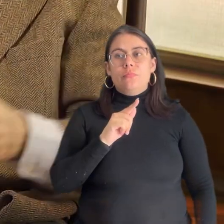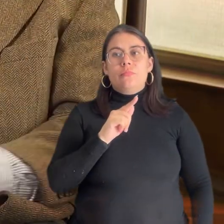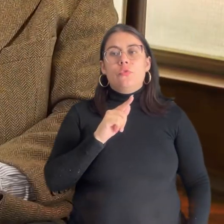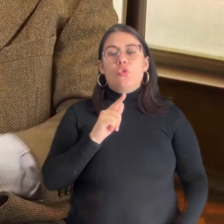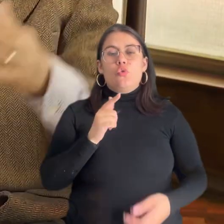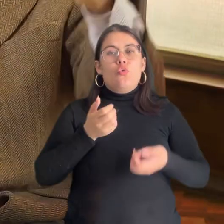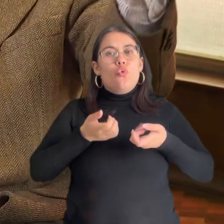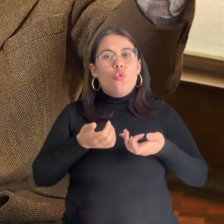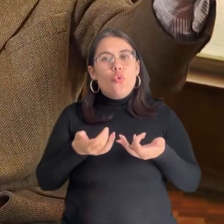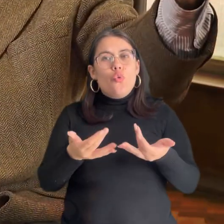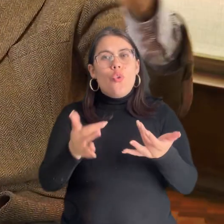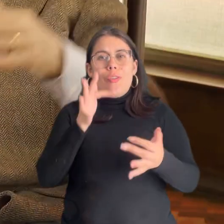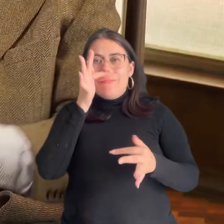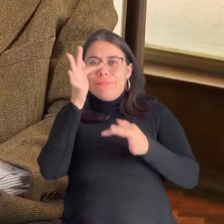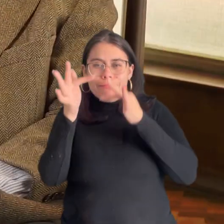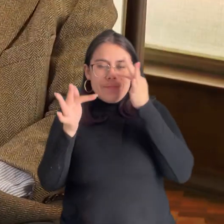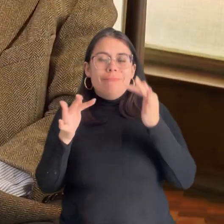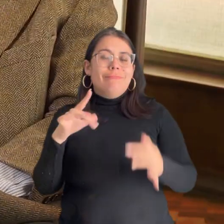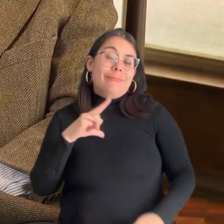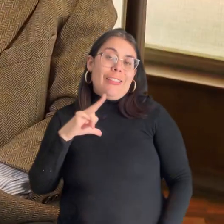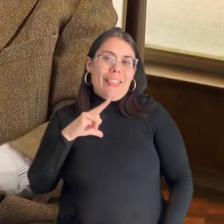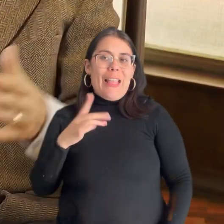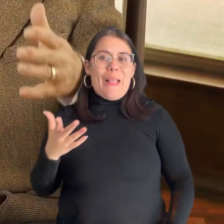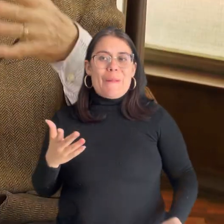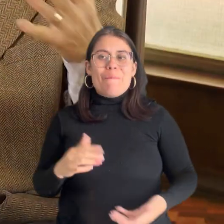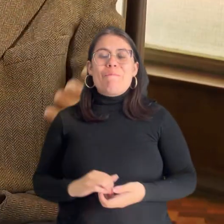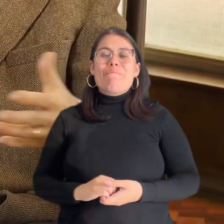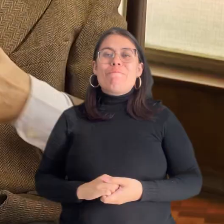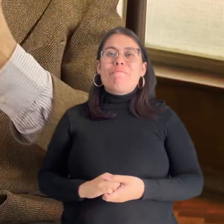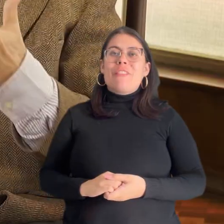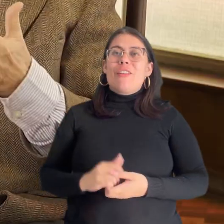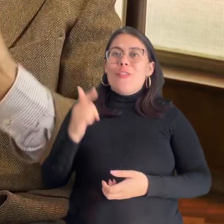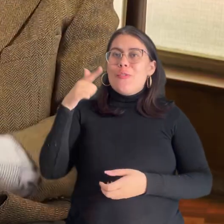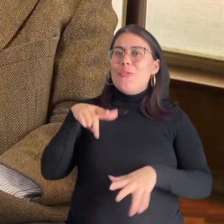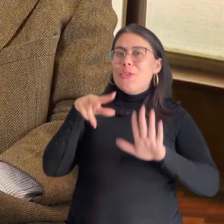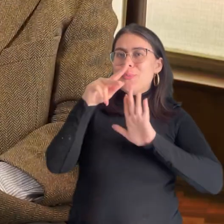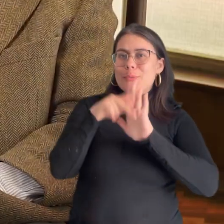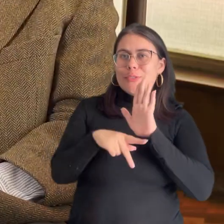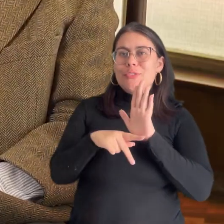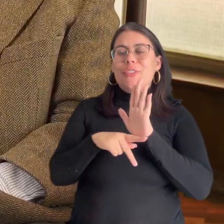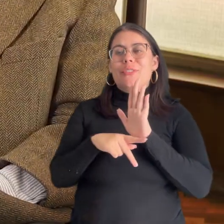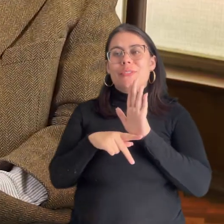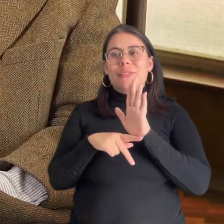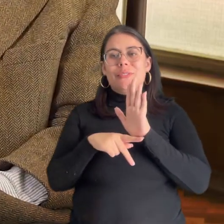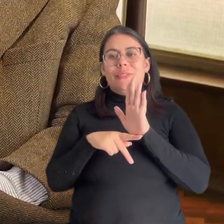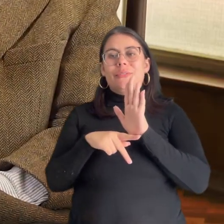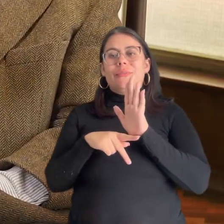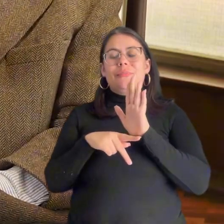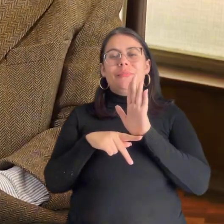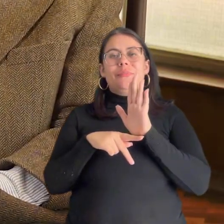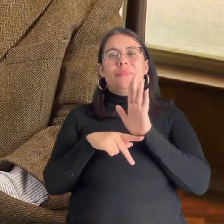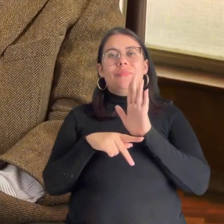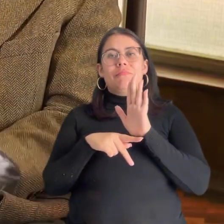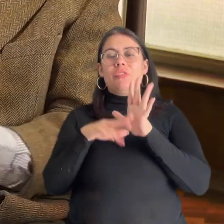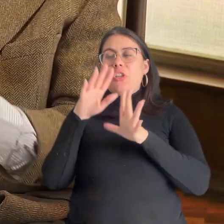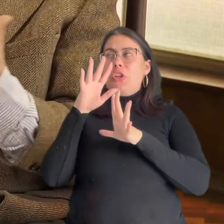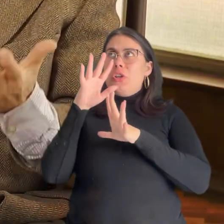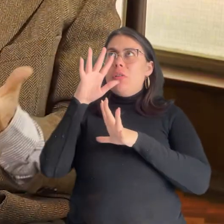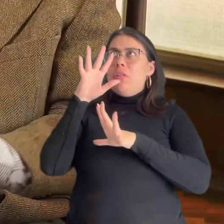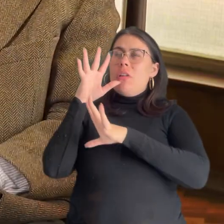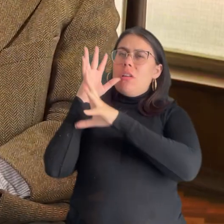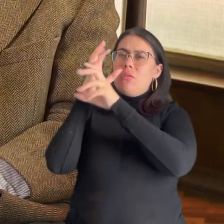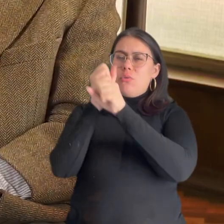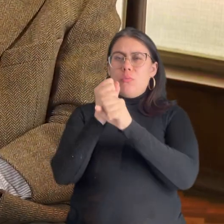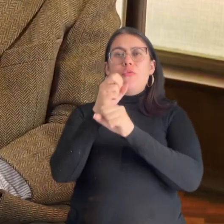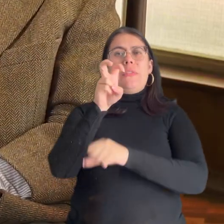digamos, um pequeno jardim que hoje existe. Então, esse é mais um projeto. Olha, em